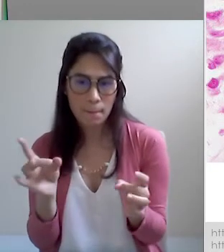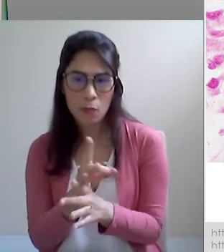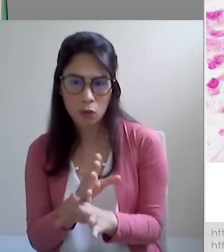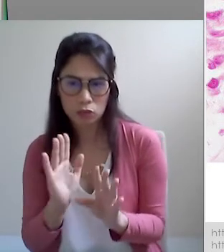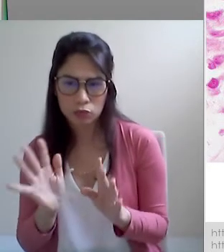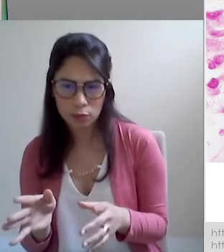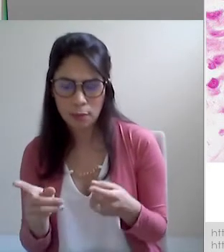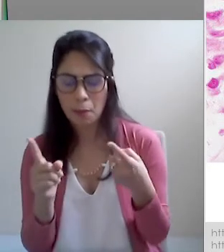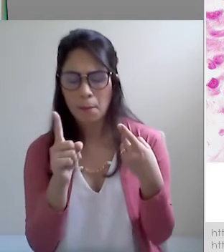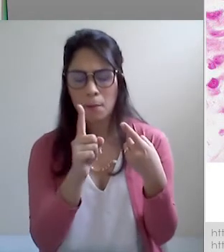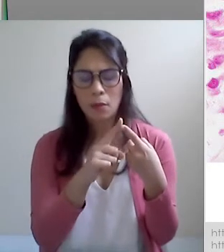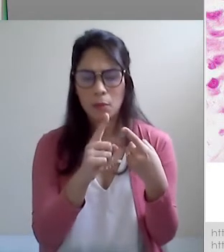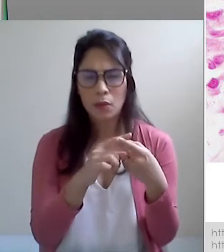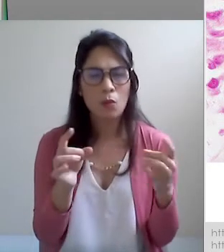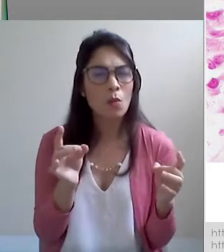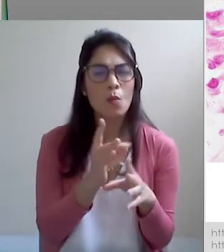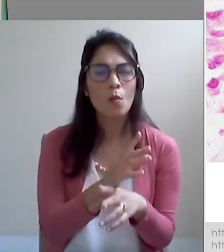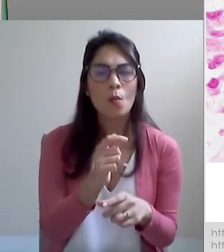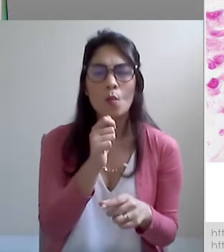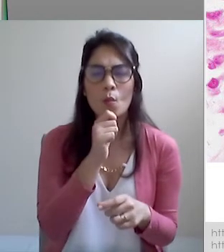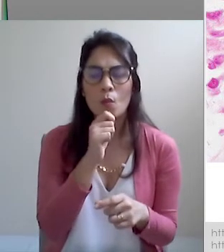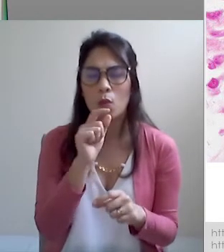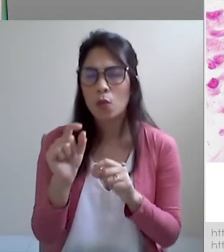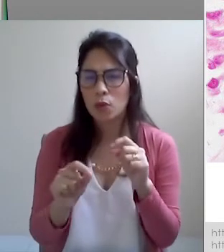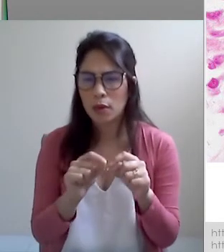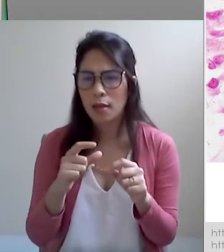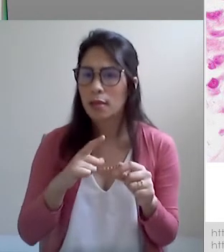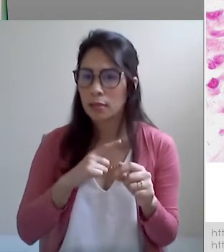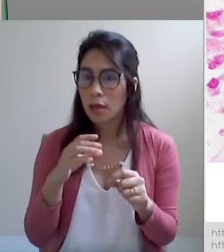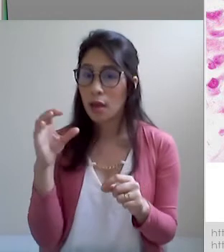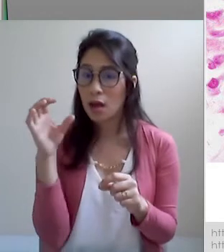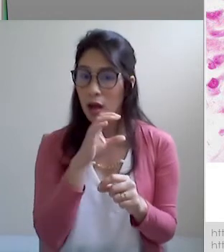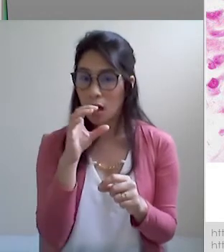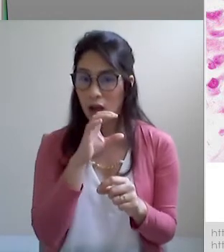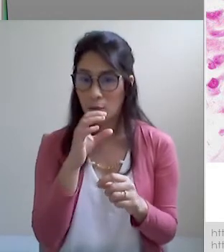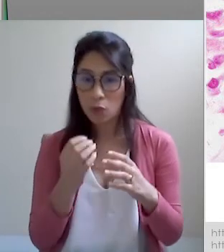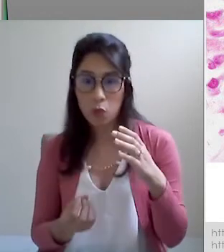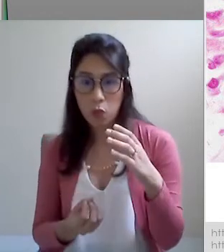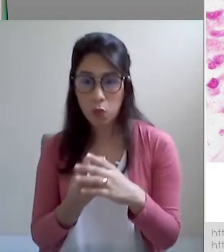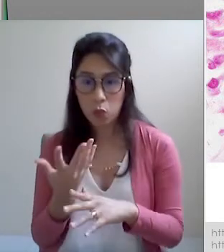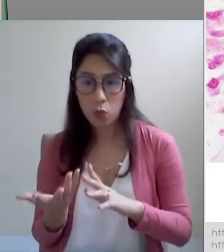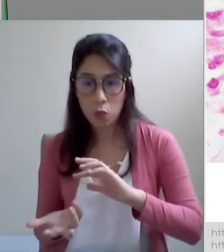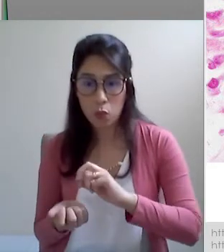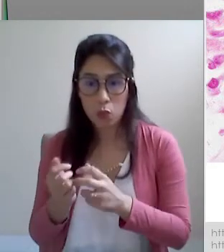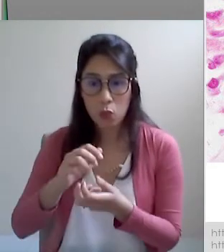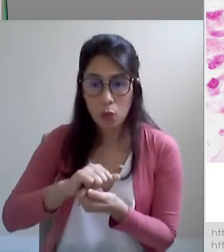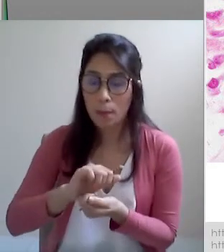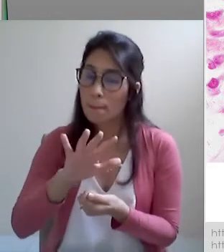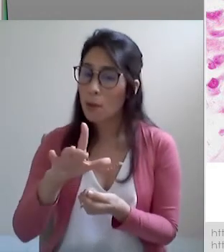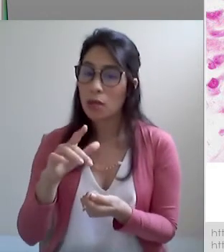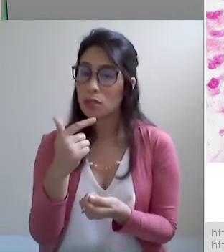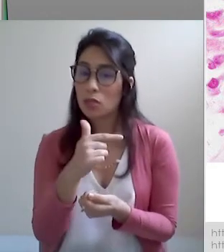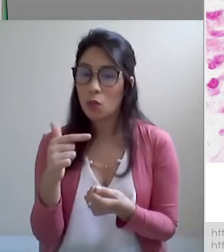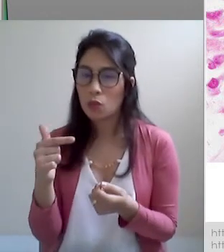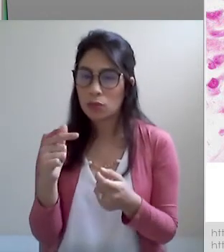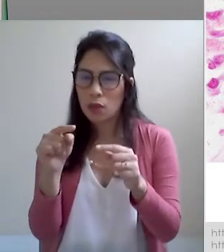O osso imaturo tem formação rápida, contudo, não se organiza em